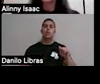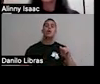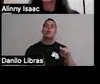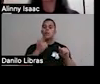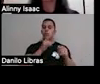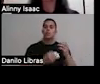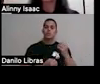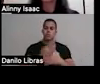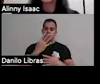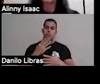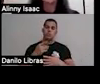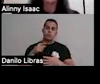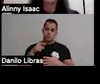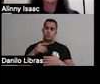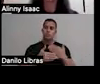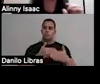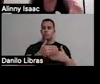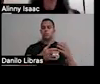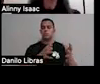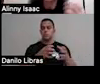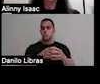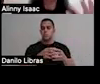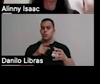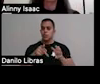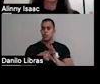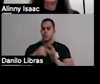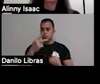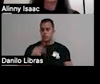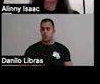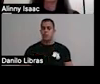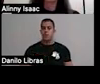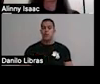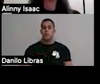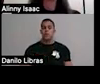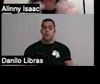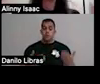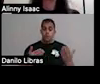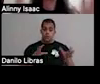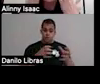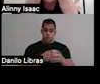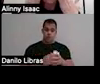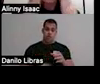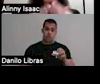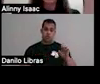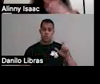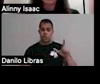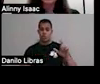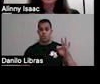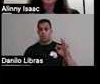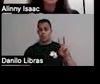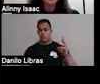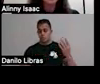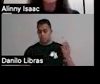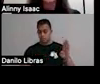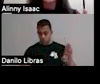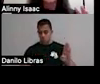desse complexo ternário e início da tradução. Então, esse complexo F2B, ele é também chamado, né, como fator de troca de